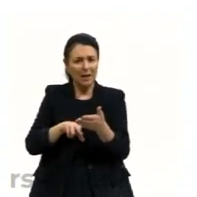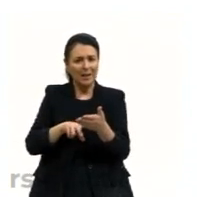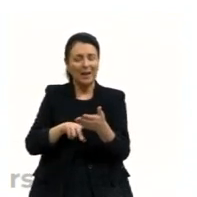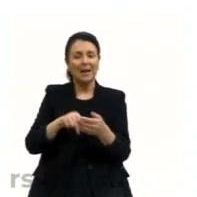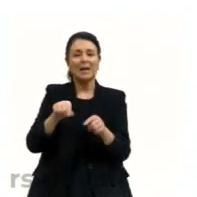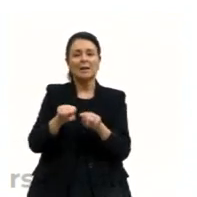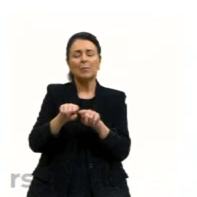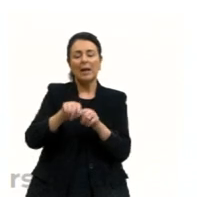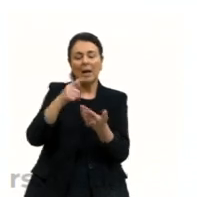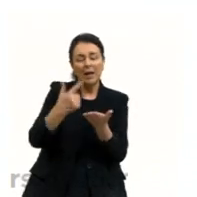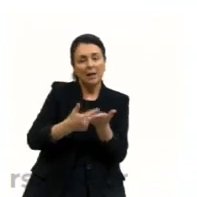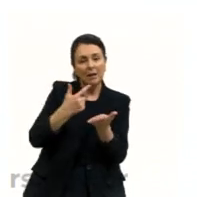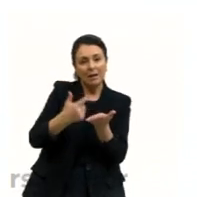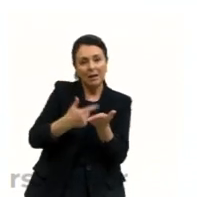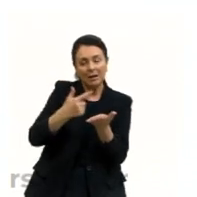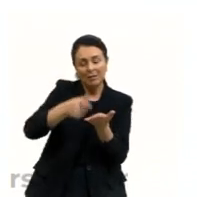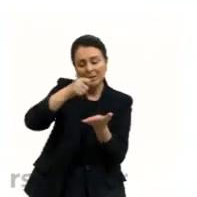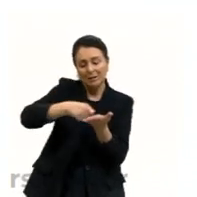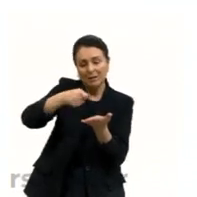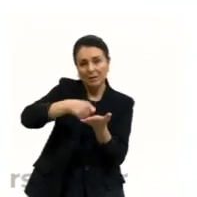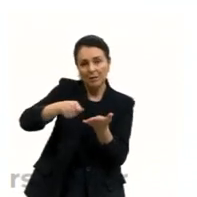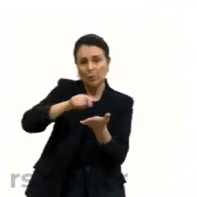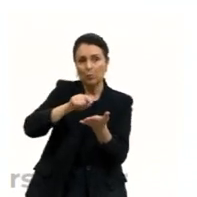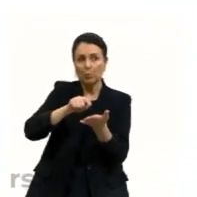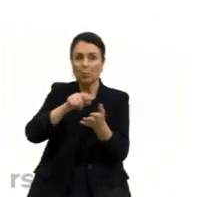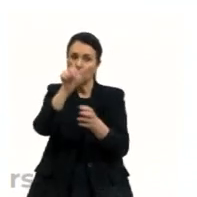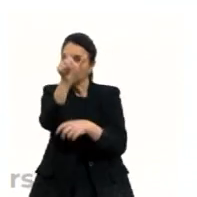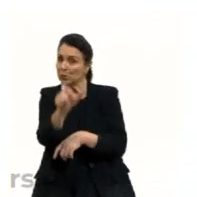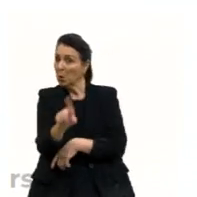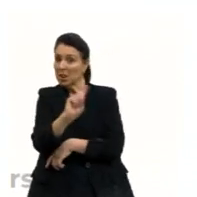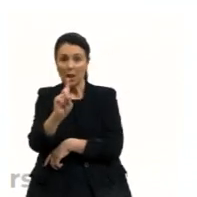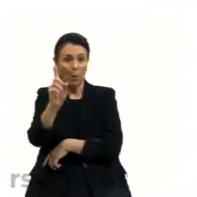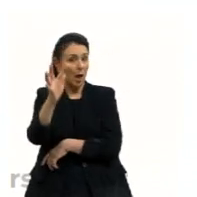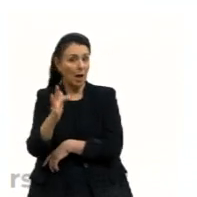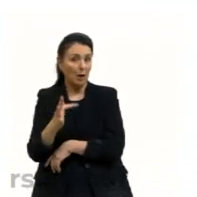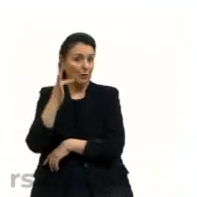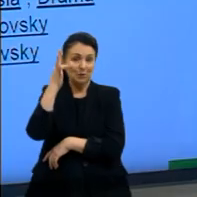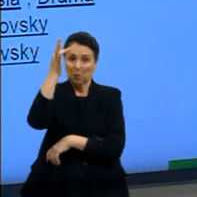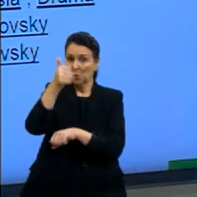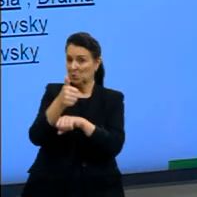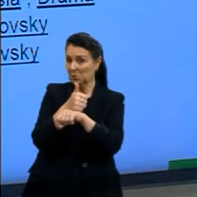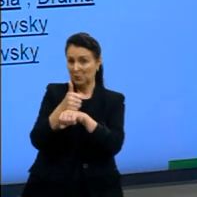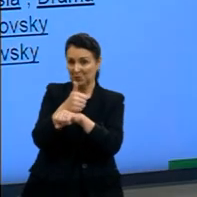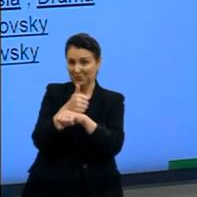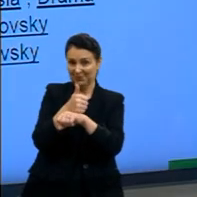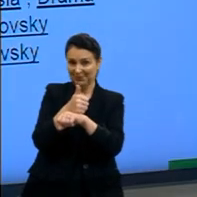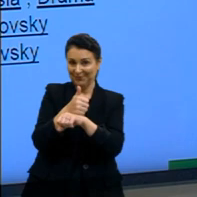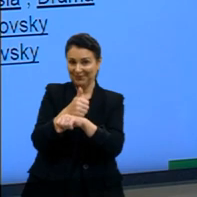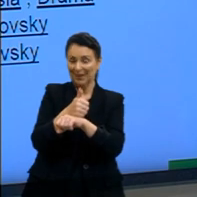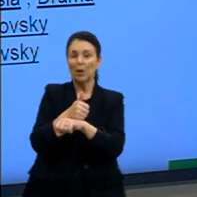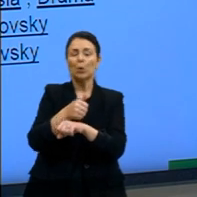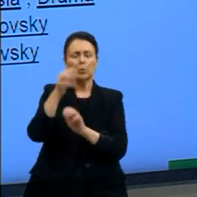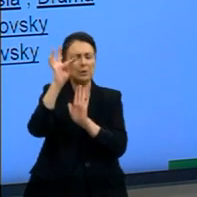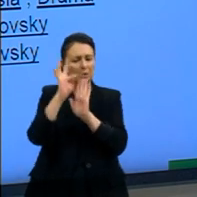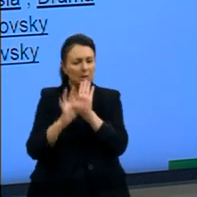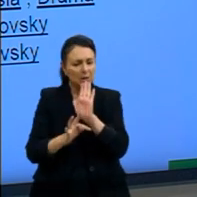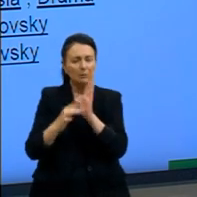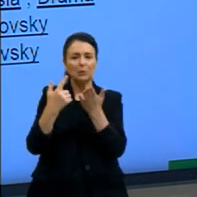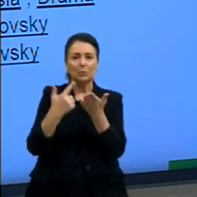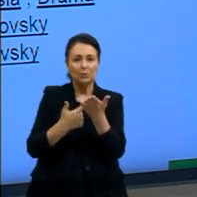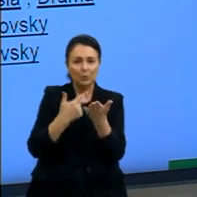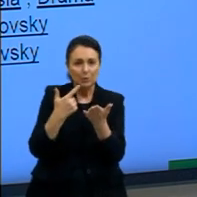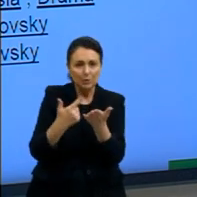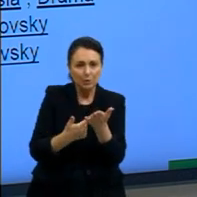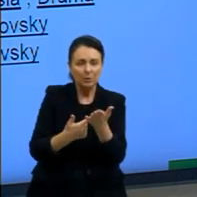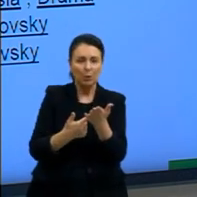e O Mundo de Sofia é um livro escrito por um um filósofo então muitas vezes quando os livros os textos são são